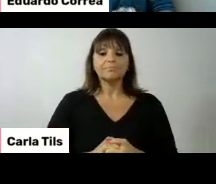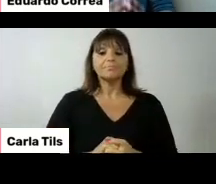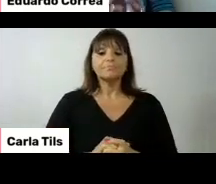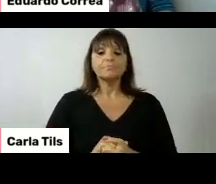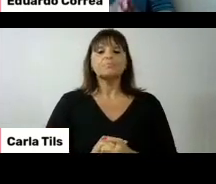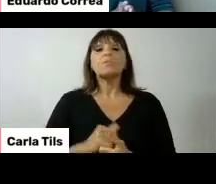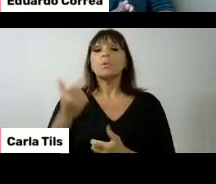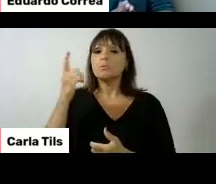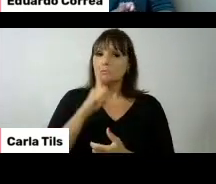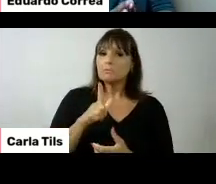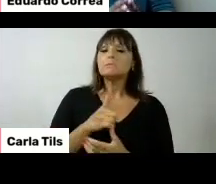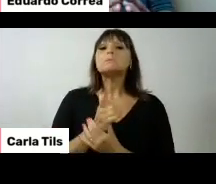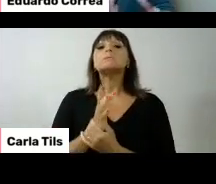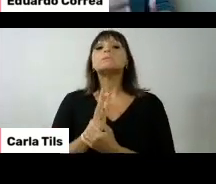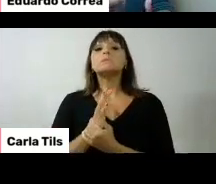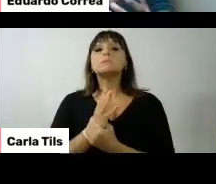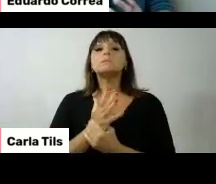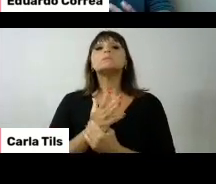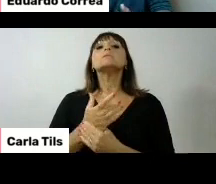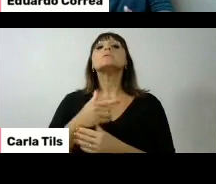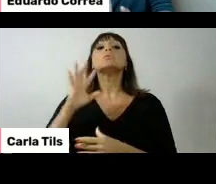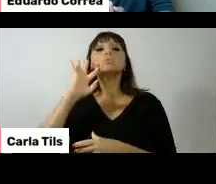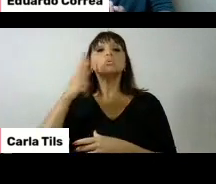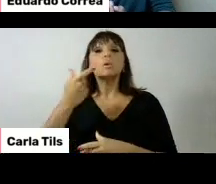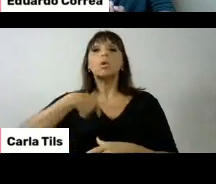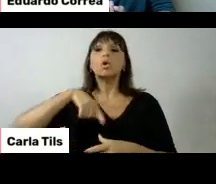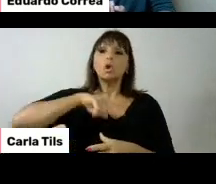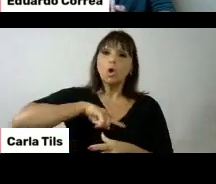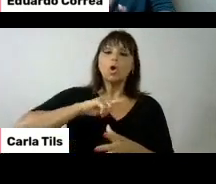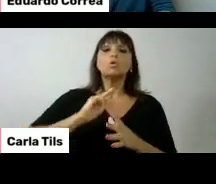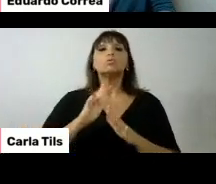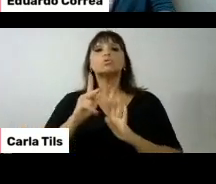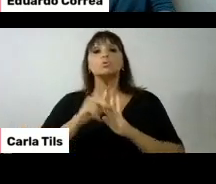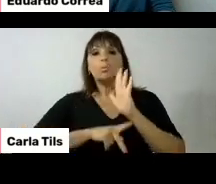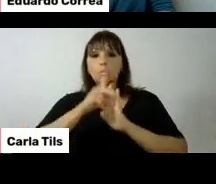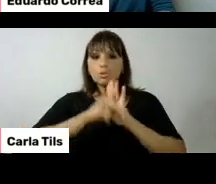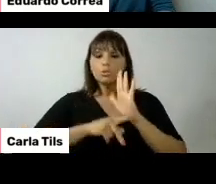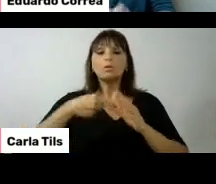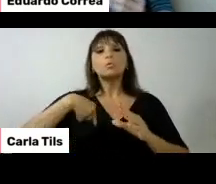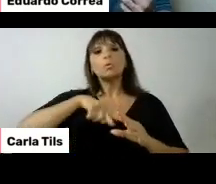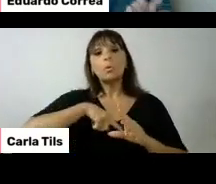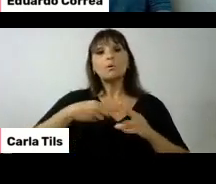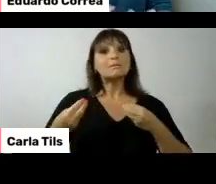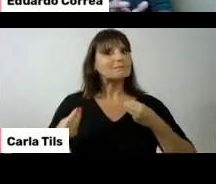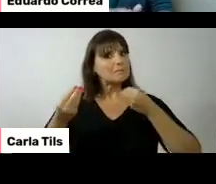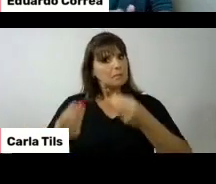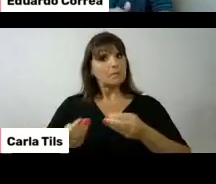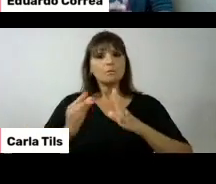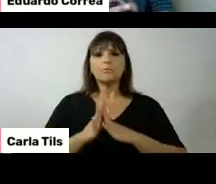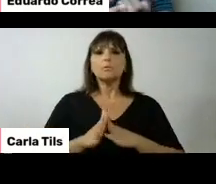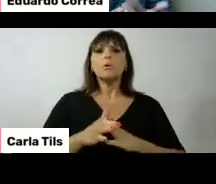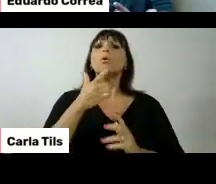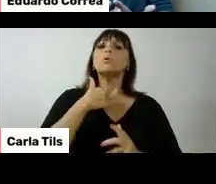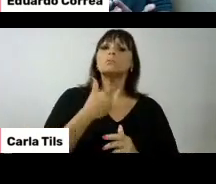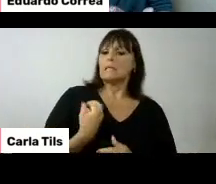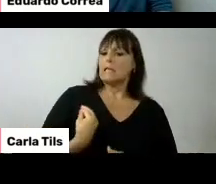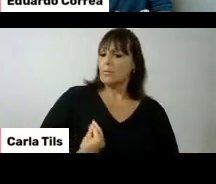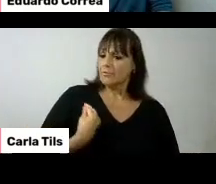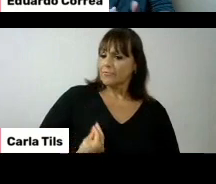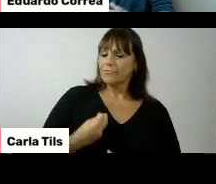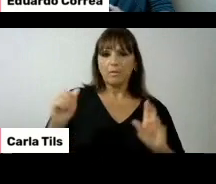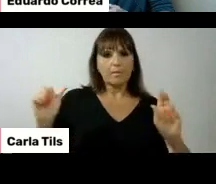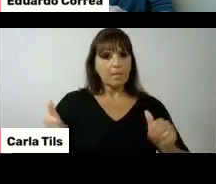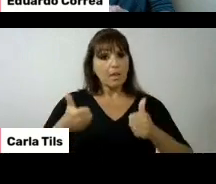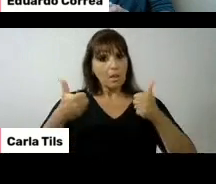soluções, pelos nossos projetos, por aquilo que nós entregamos, conseguem então ter uma vida melhor, uma condição